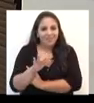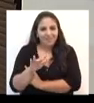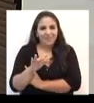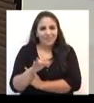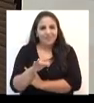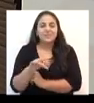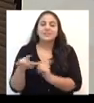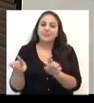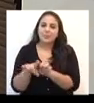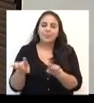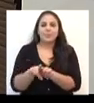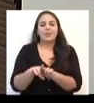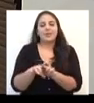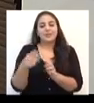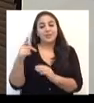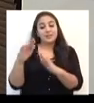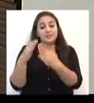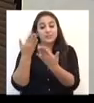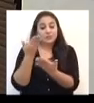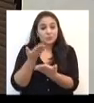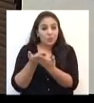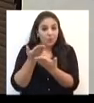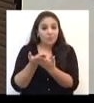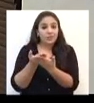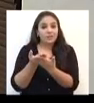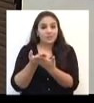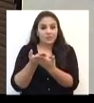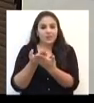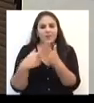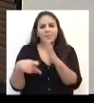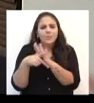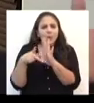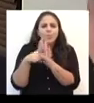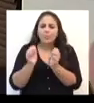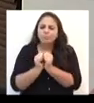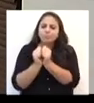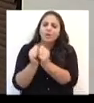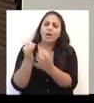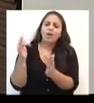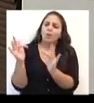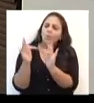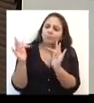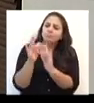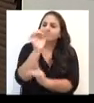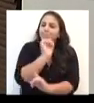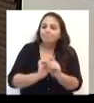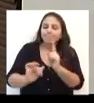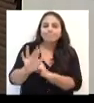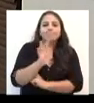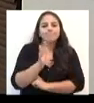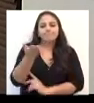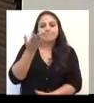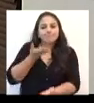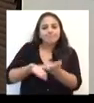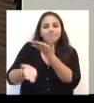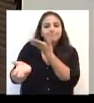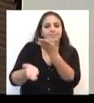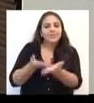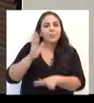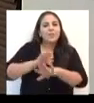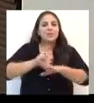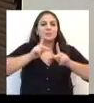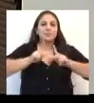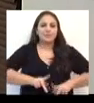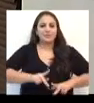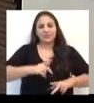com essa creche do idoso seria para levar ele ao convívio social, afetivo com outras